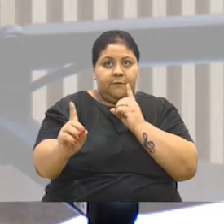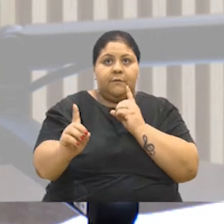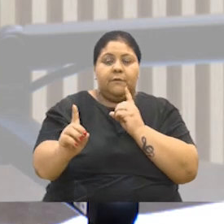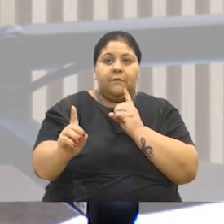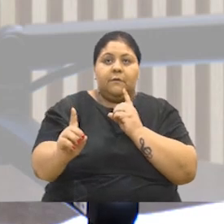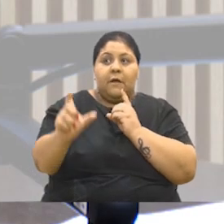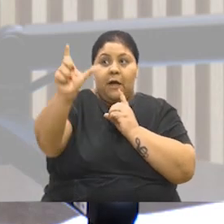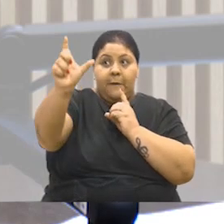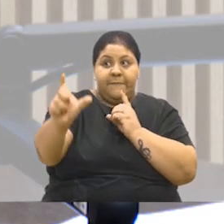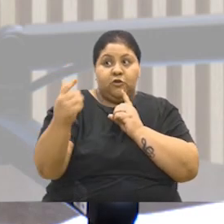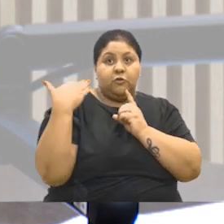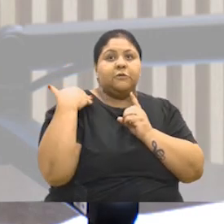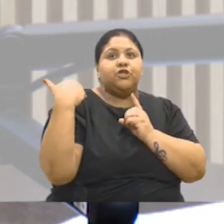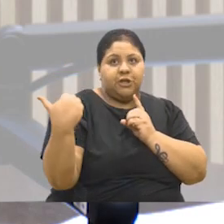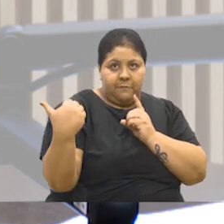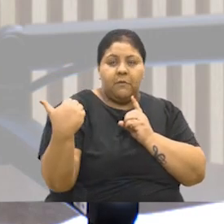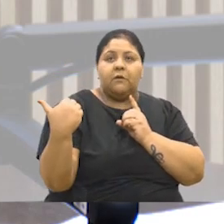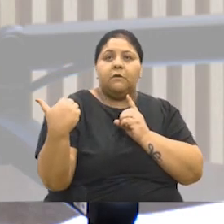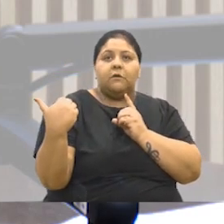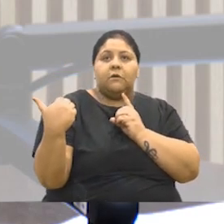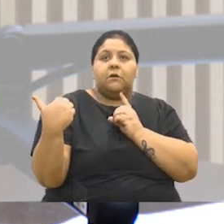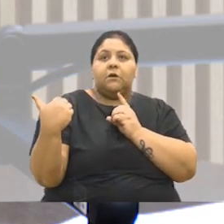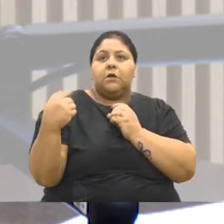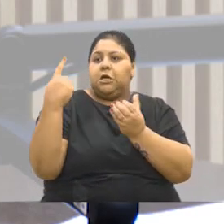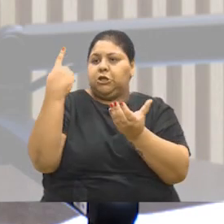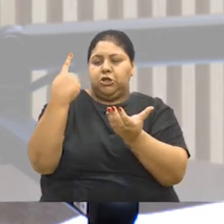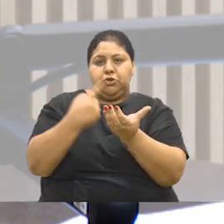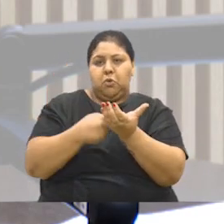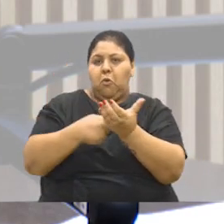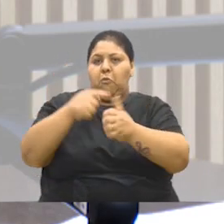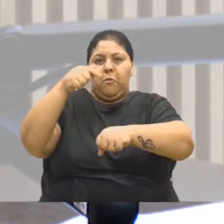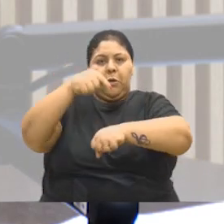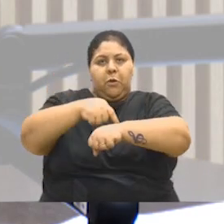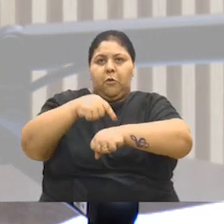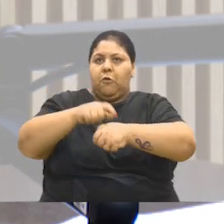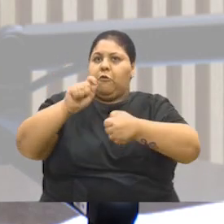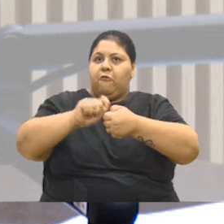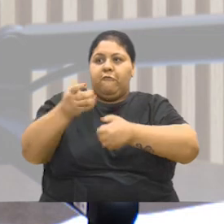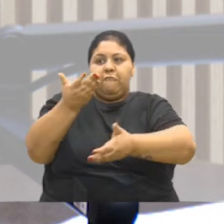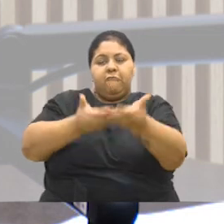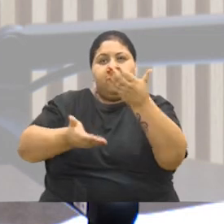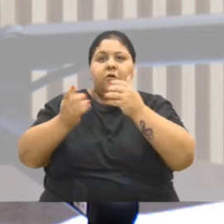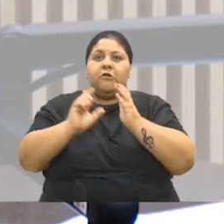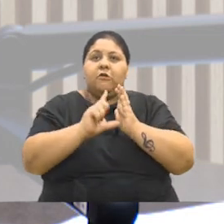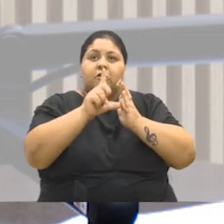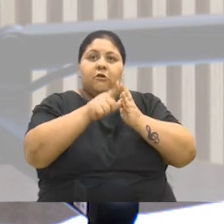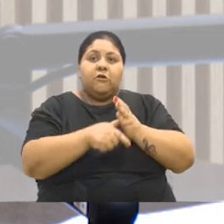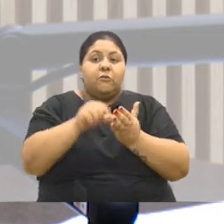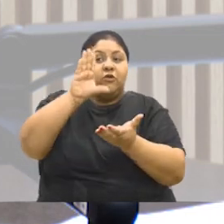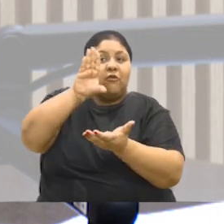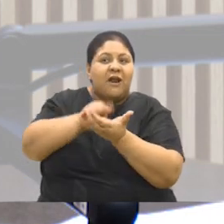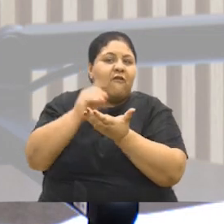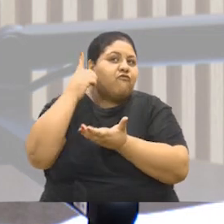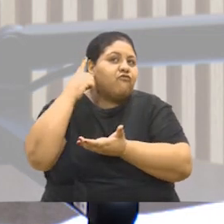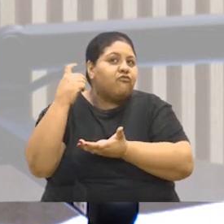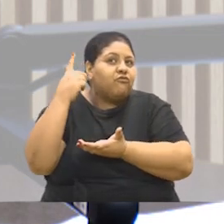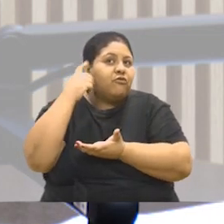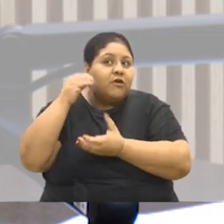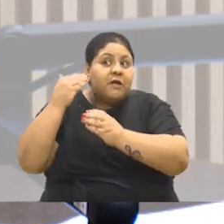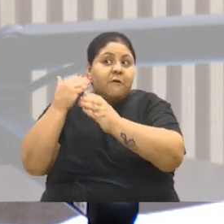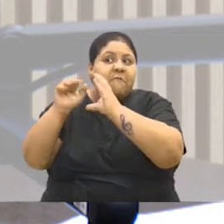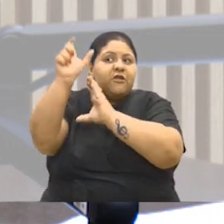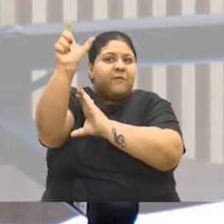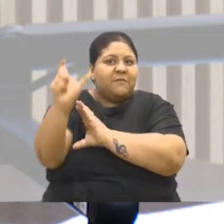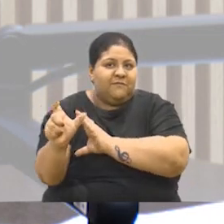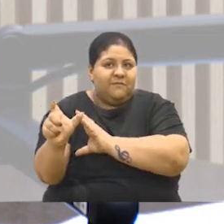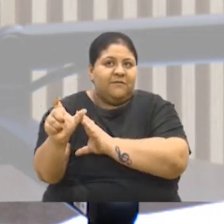contato comigo e a gente combina o atendimento. Eu faço todo o atendimento e depois eu gravo em áudio e mando tudo para a pessoa. E